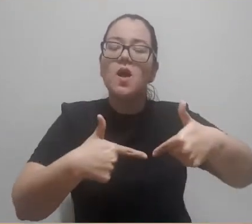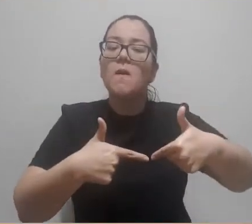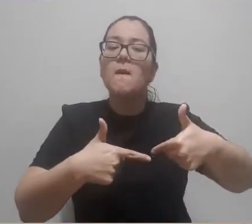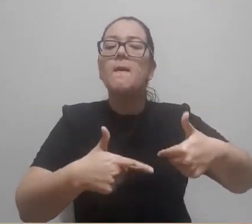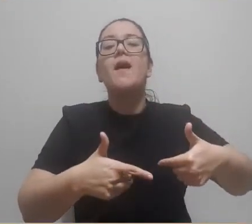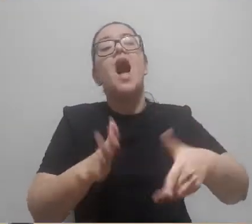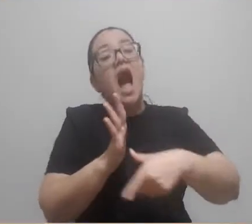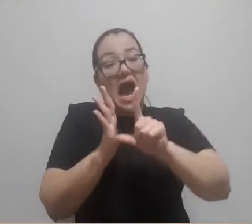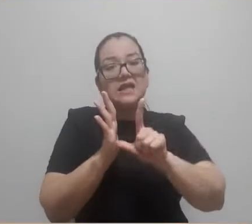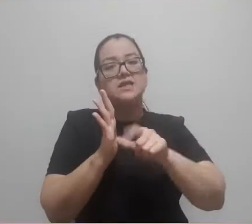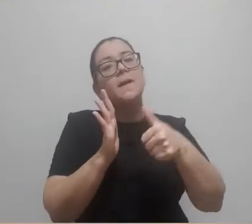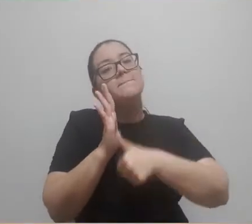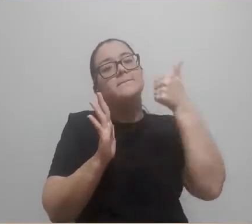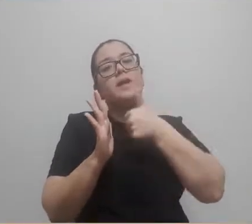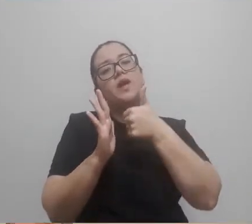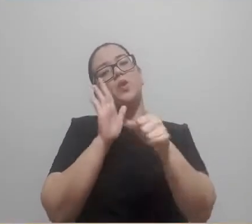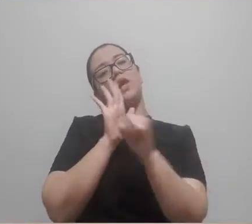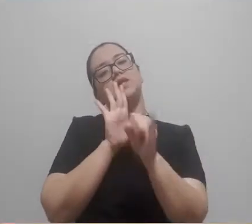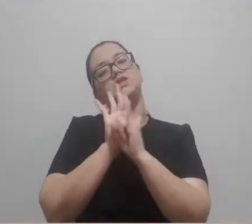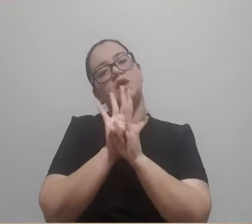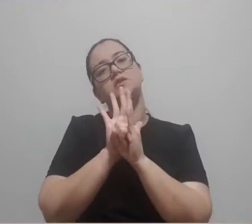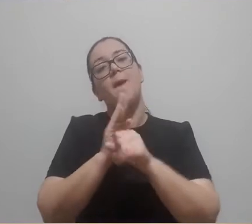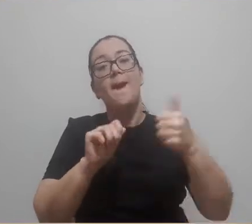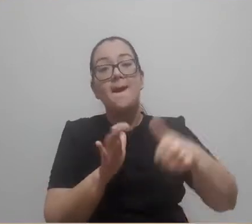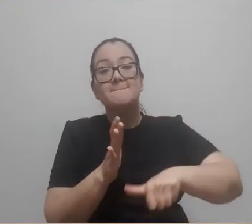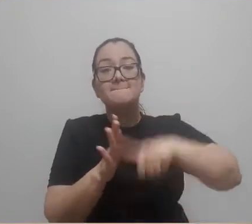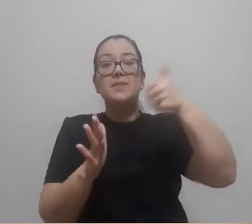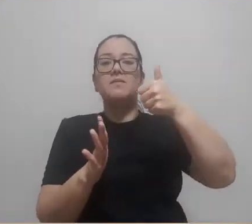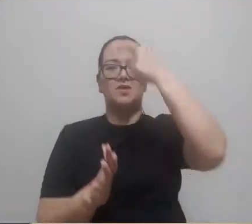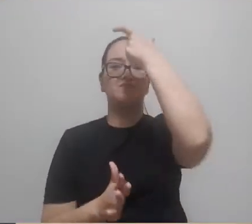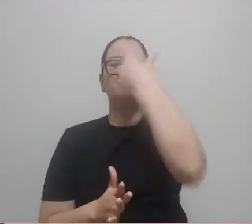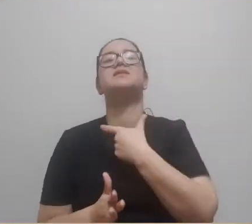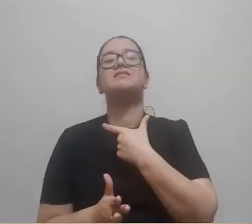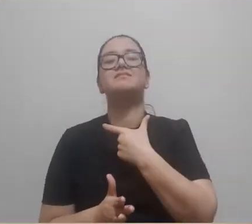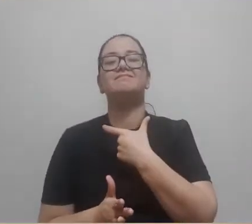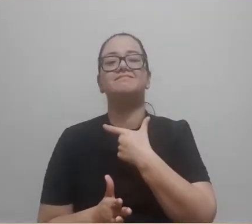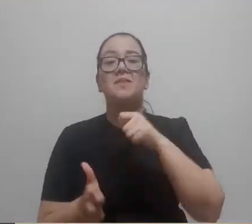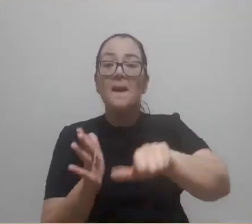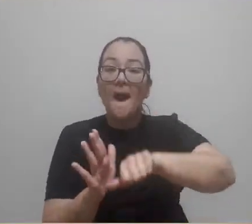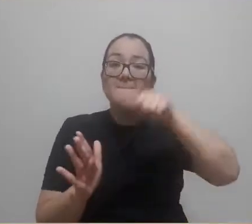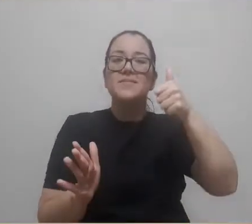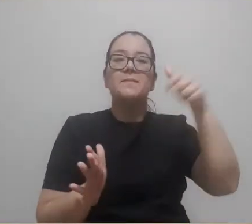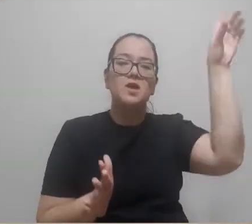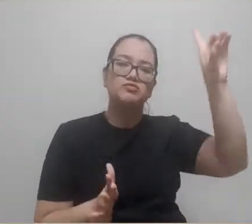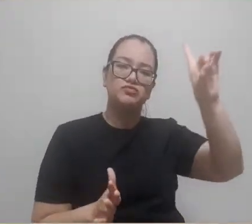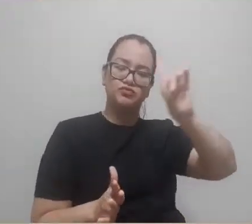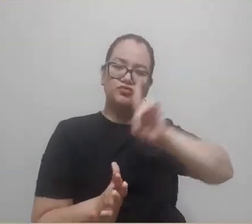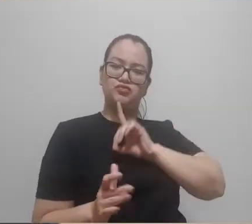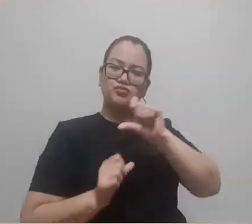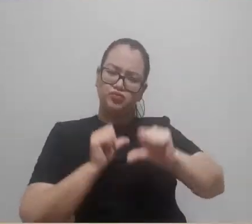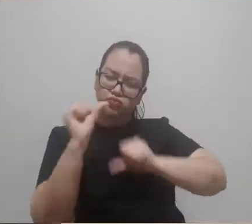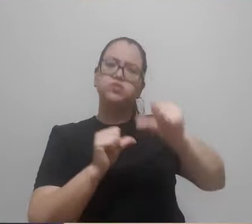quer que você seja. É identidade. E essa identidade, ela é transformada. É isso que o Senhor busca de nós,